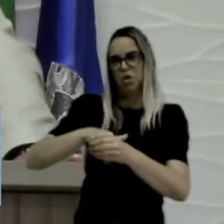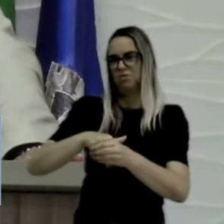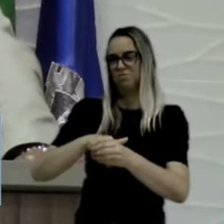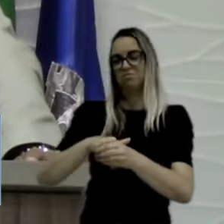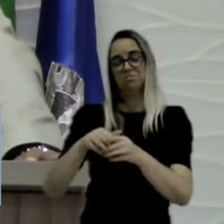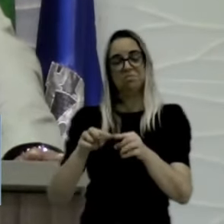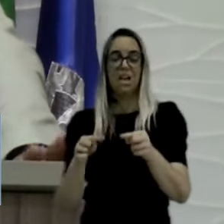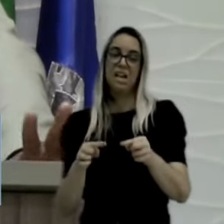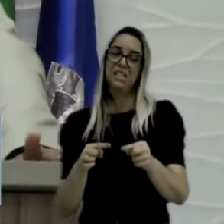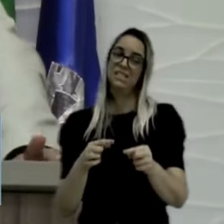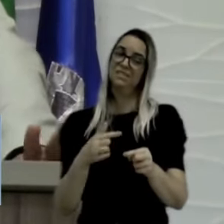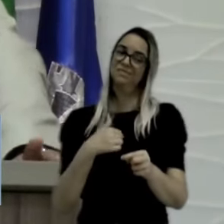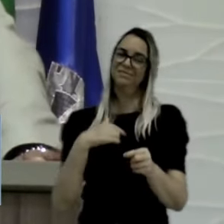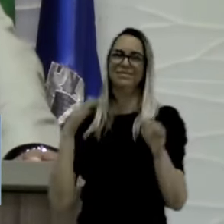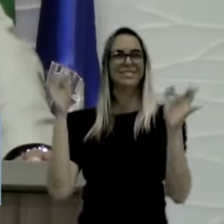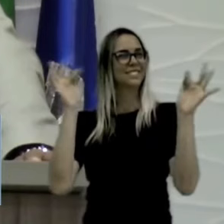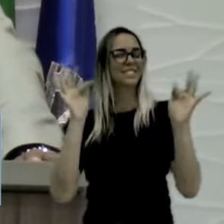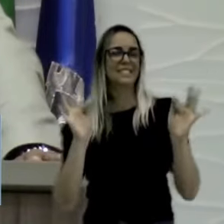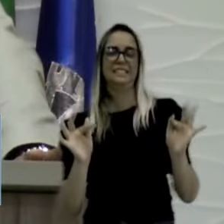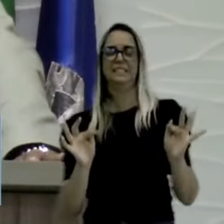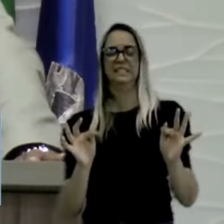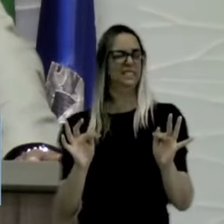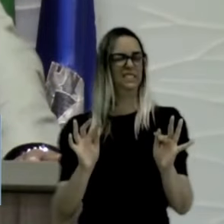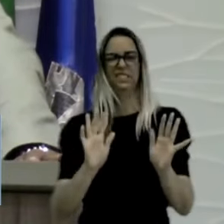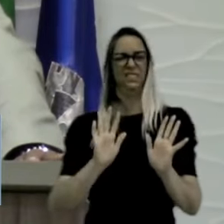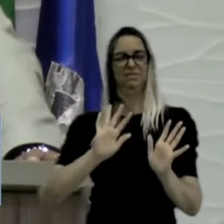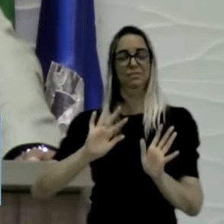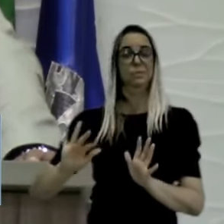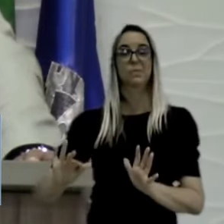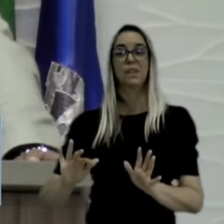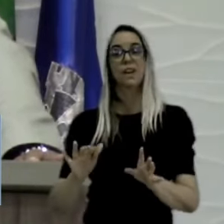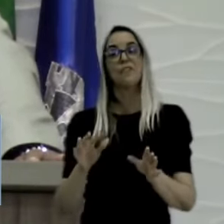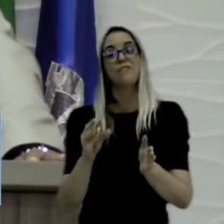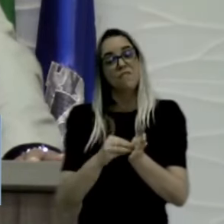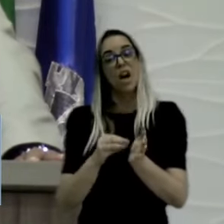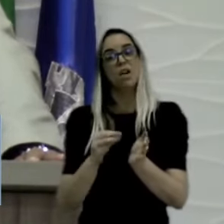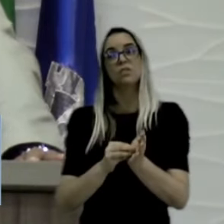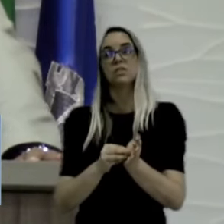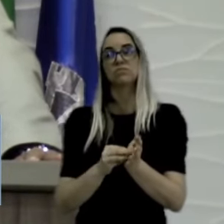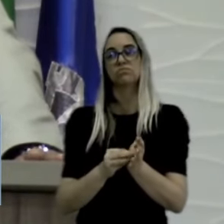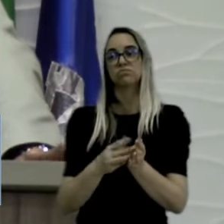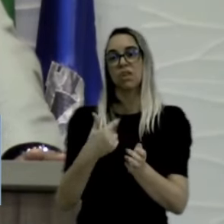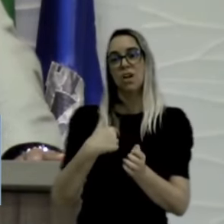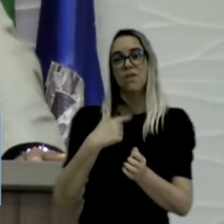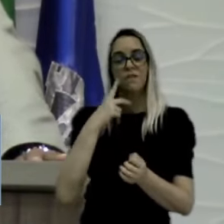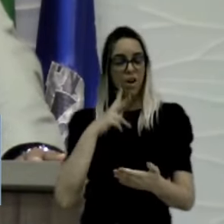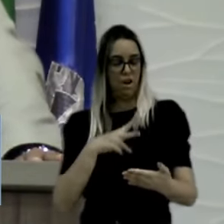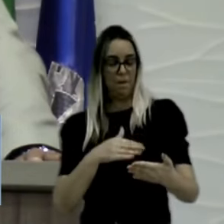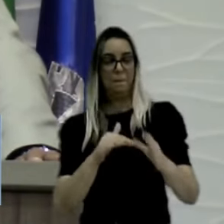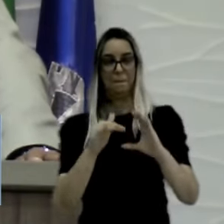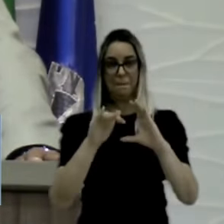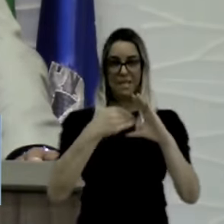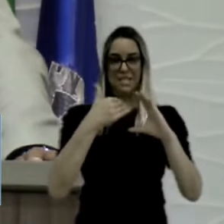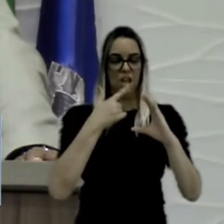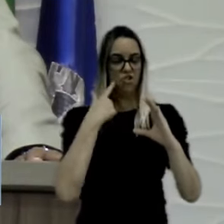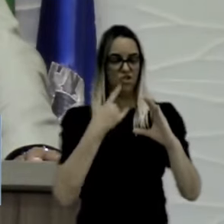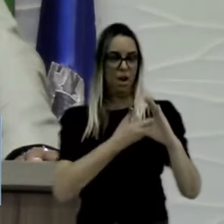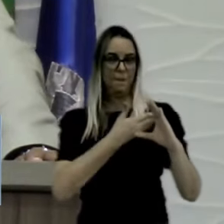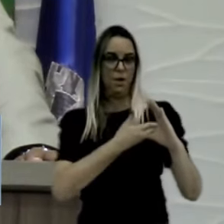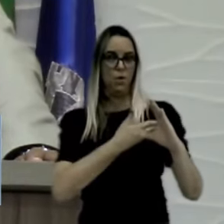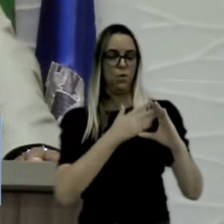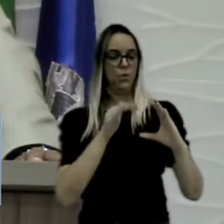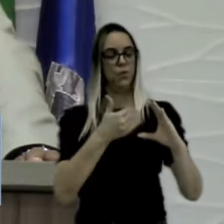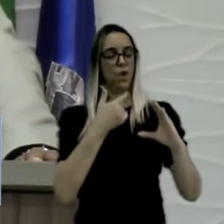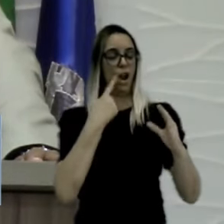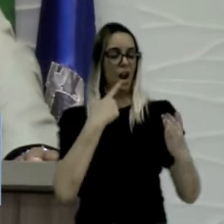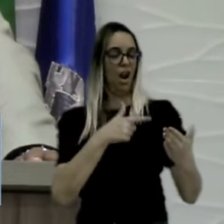não com o que ela está fazendo não, porque está deixando muito a desejar. Eu recebi uma mensagem agora de um amigo meu, está com a